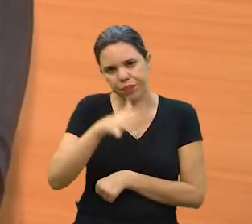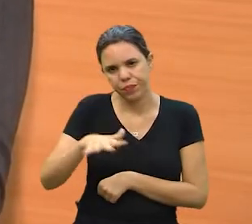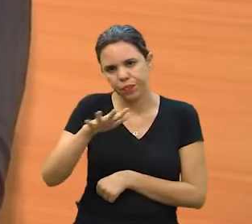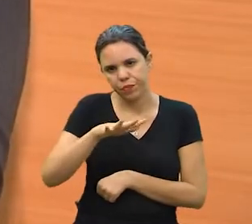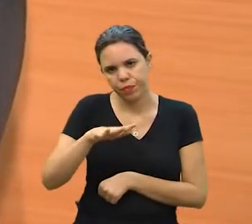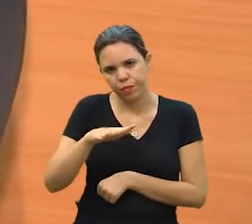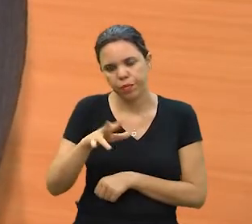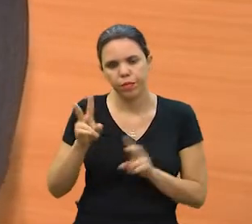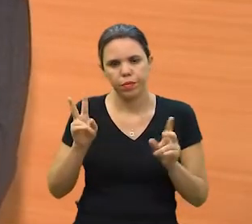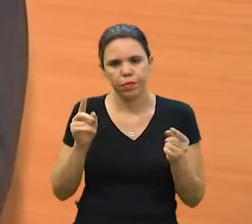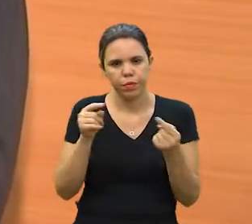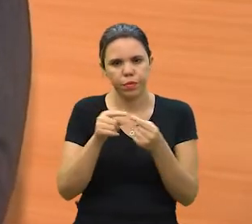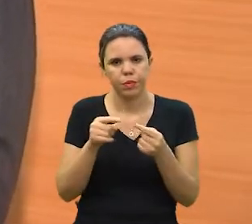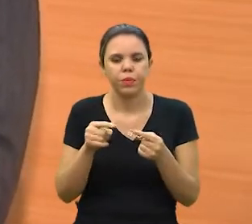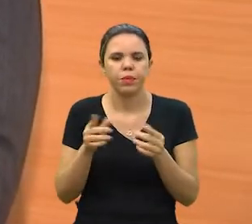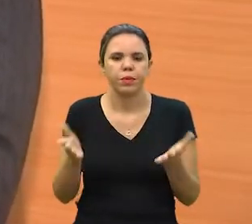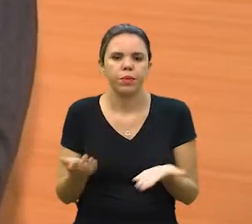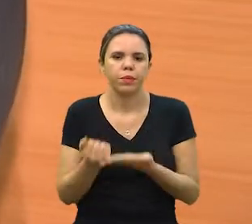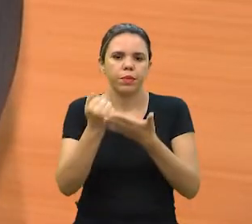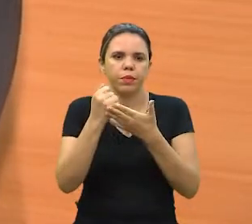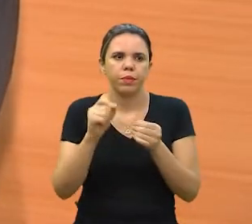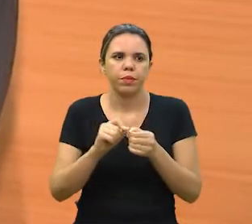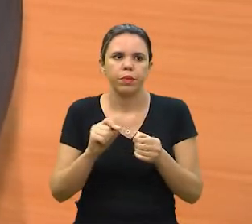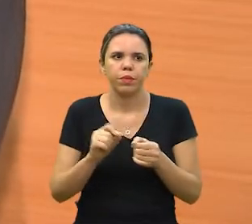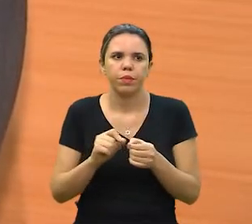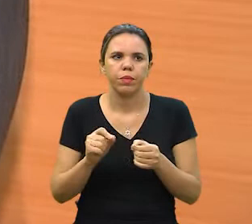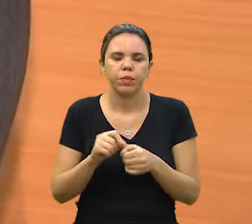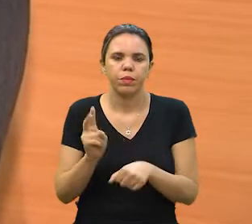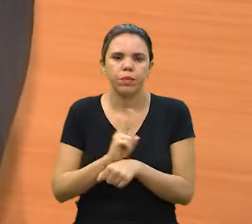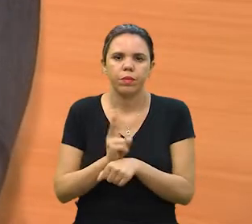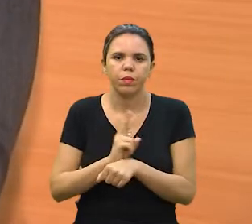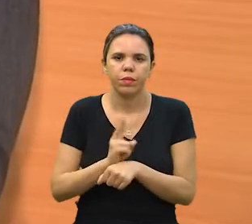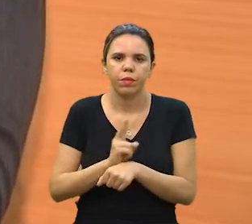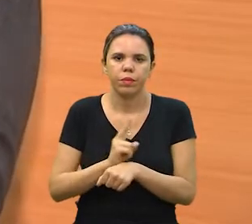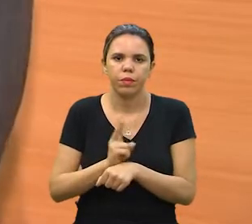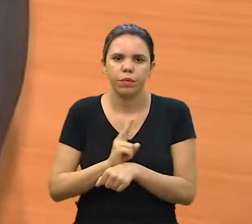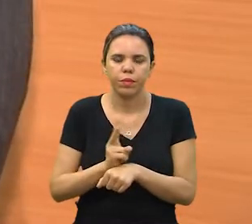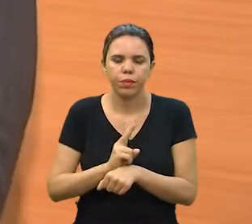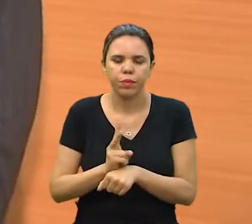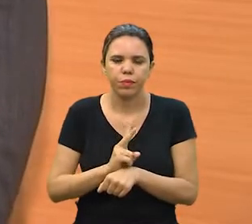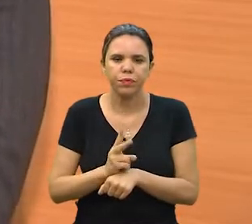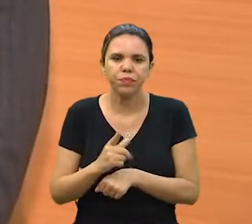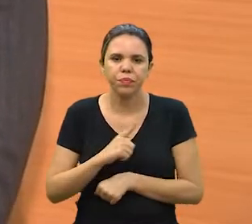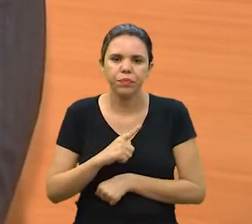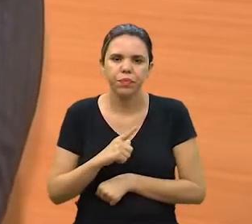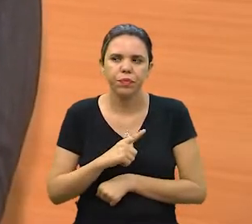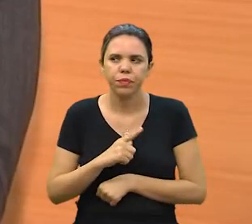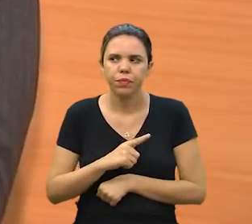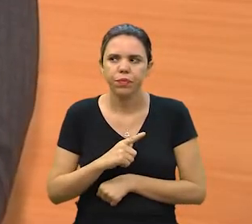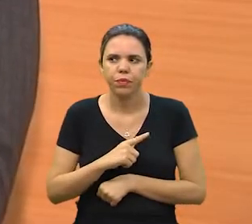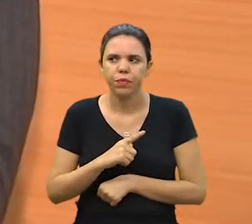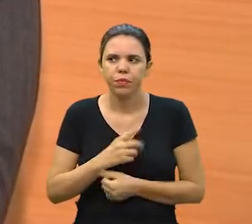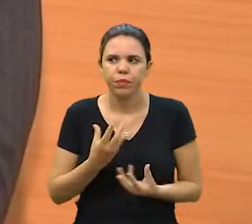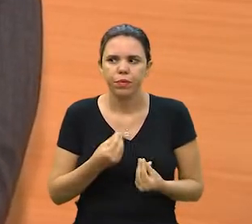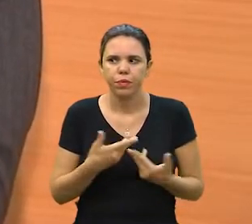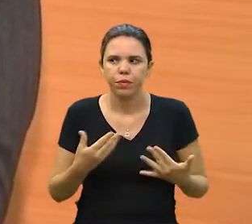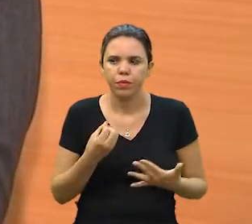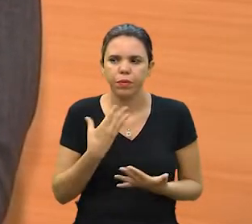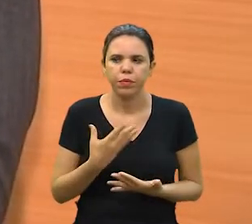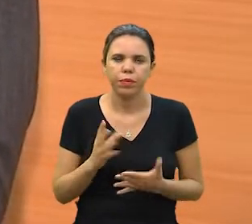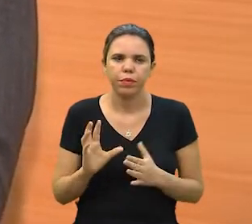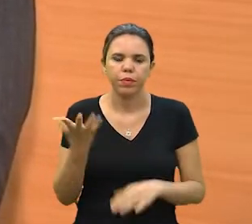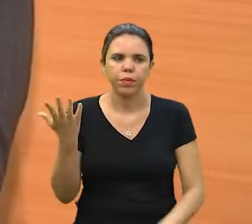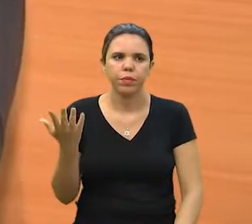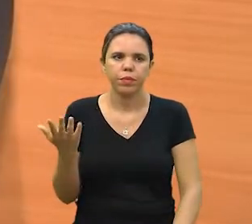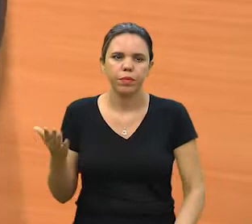outras pessoas, tudo visando a contribuição que a gente pode fazer para a segurança pública. E a gente tem muitas